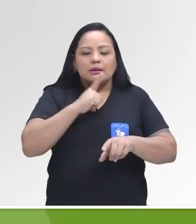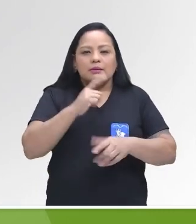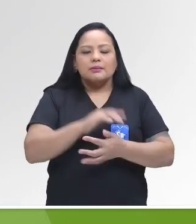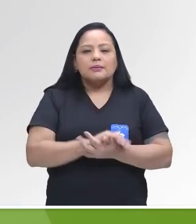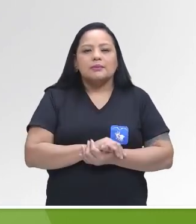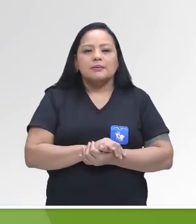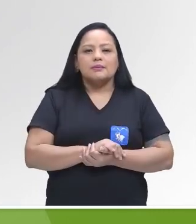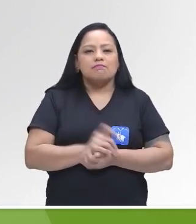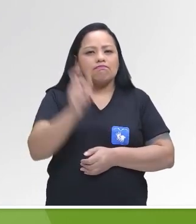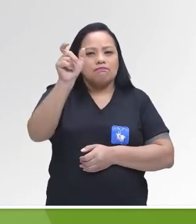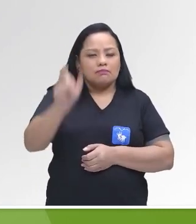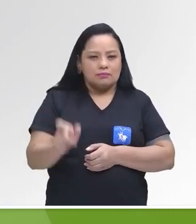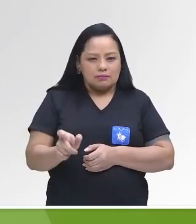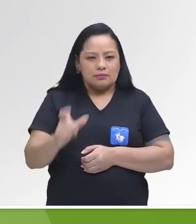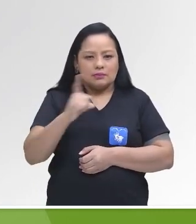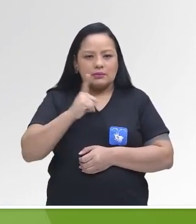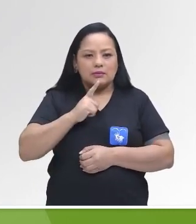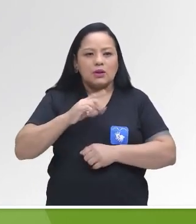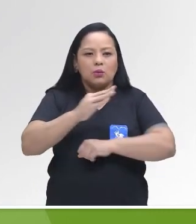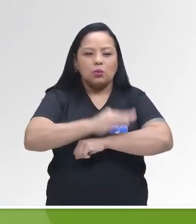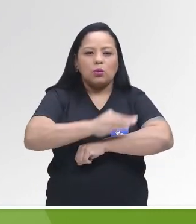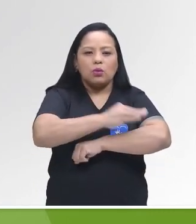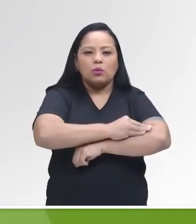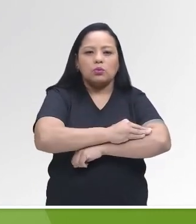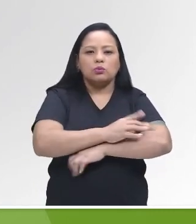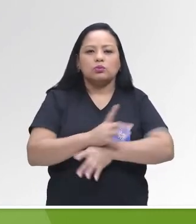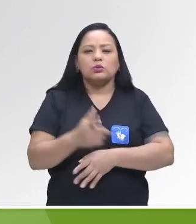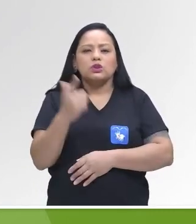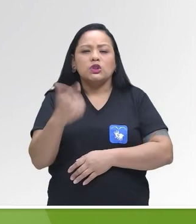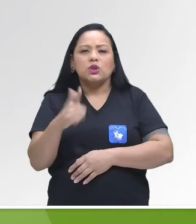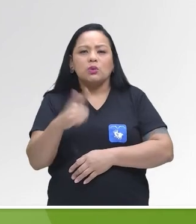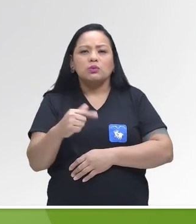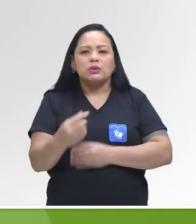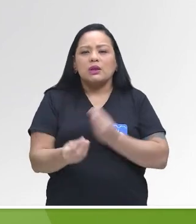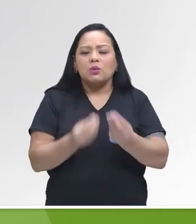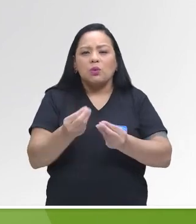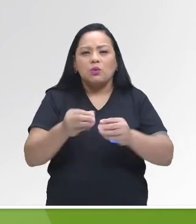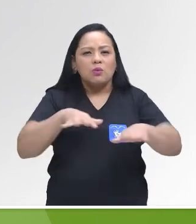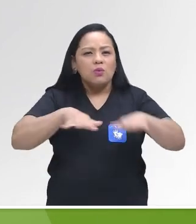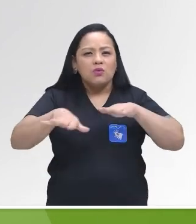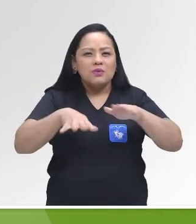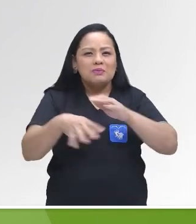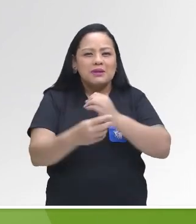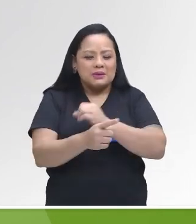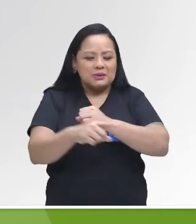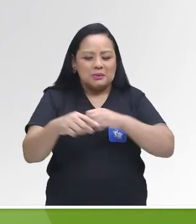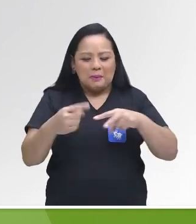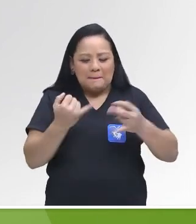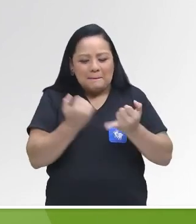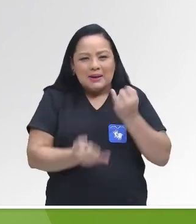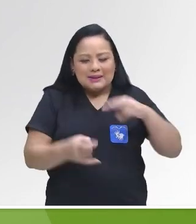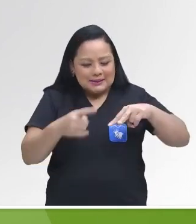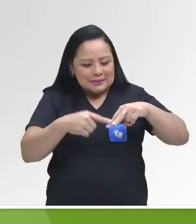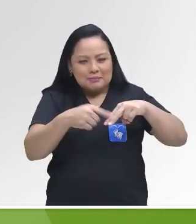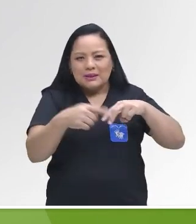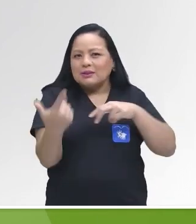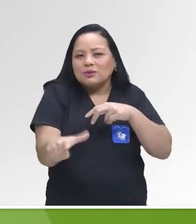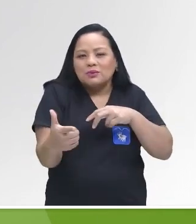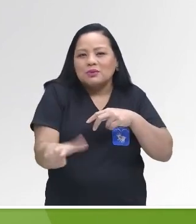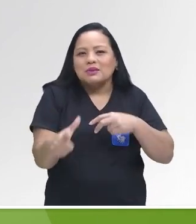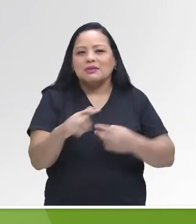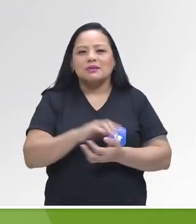aqueles indivíduos anfíbios que são desprovidos de perna, tá? E aí a gente tem